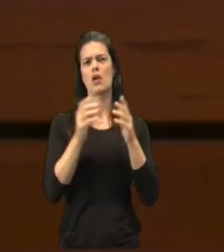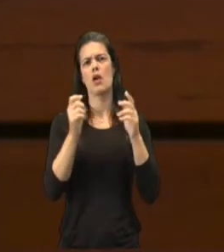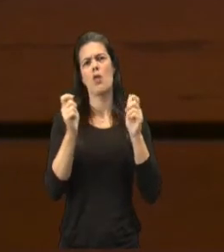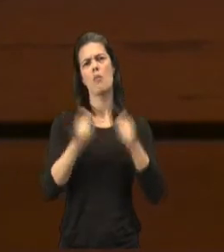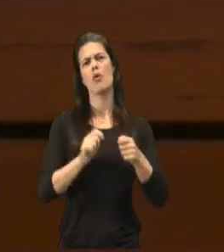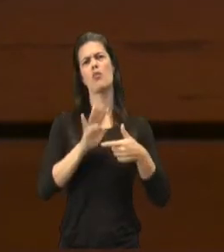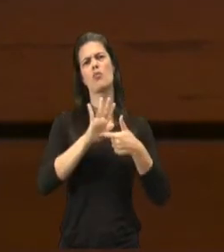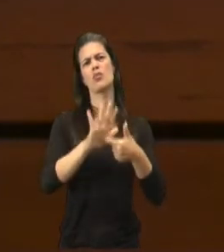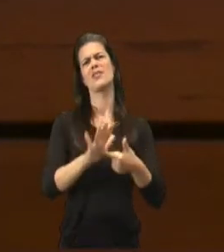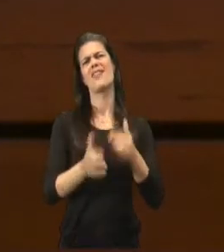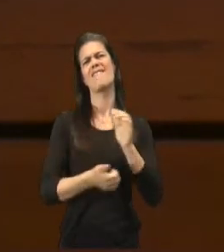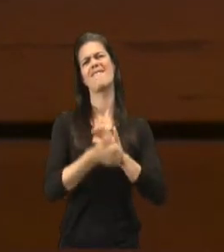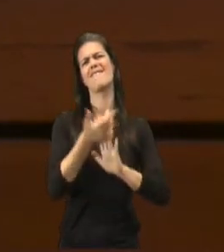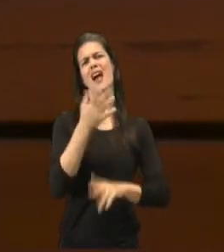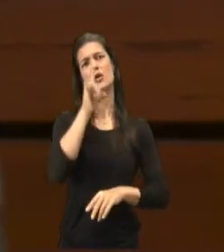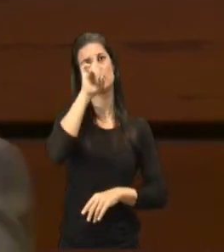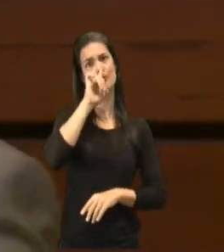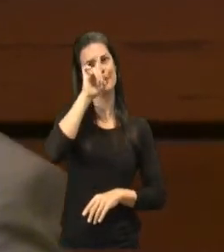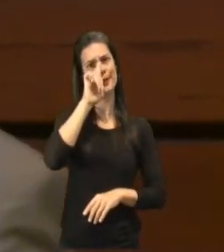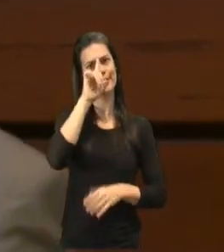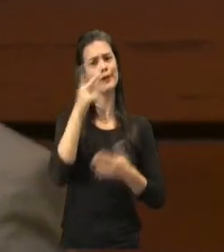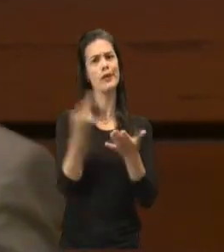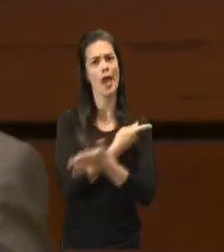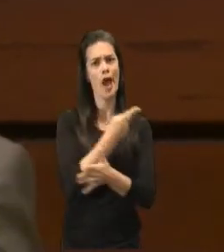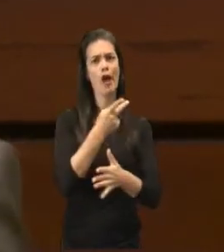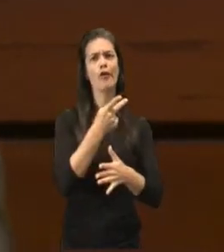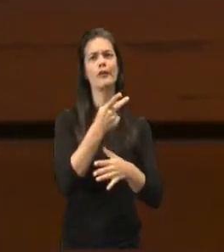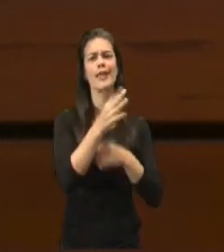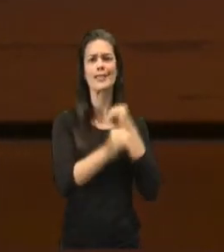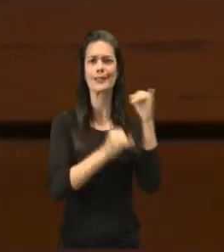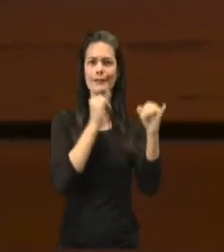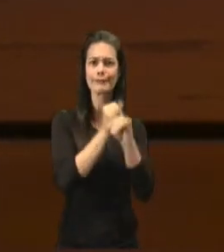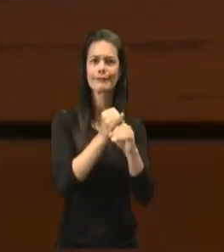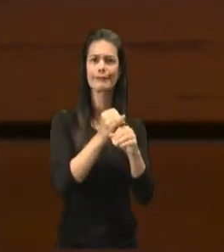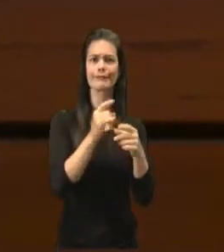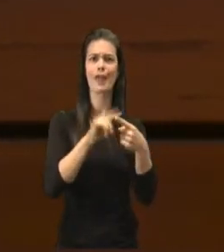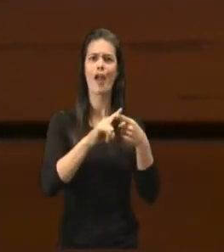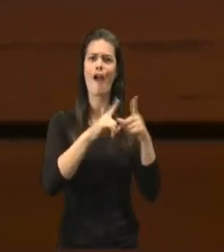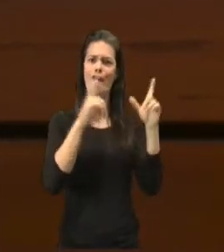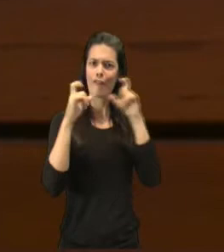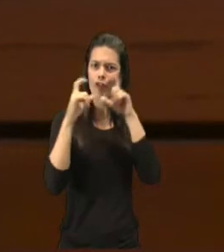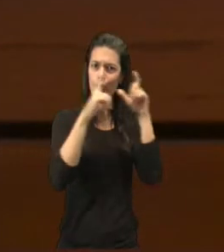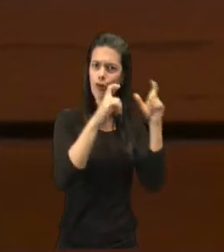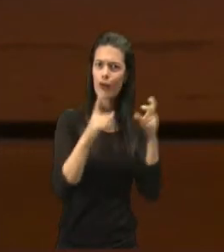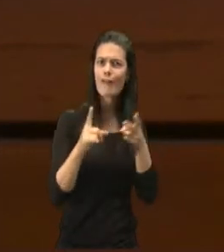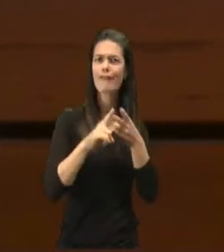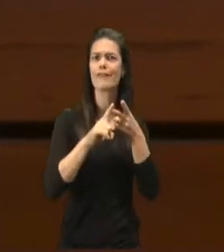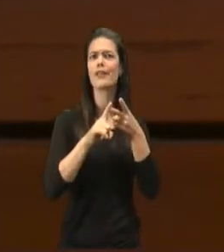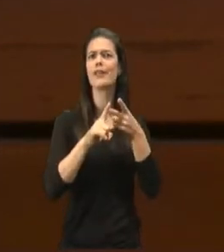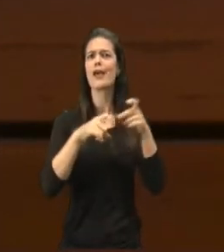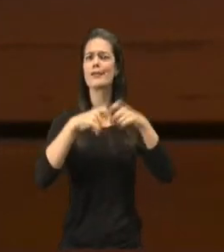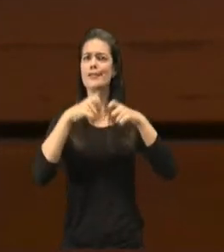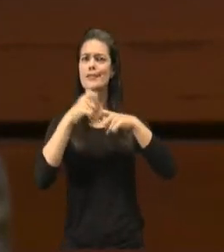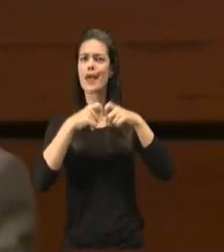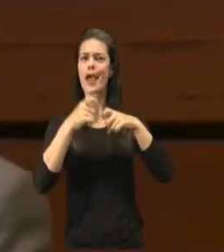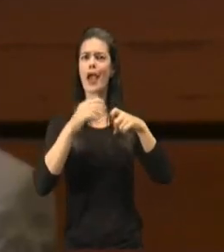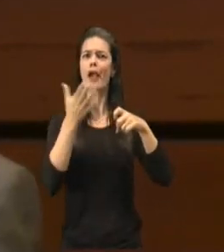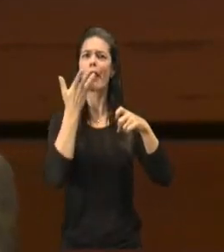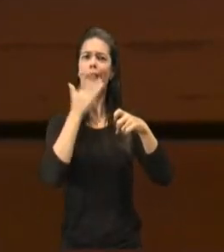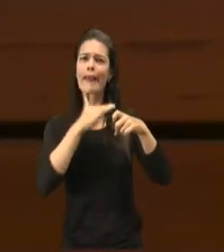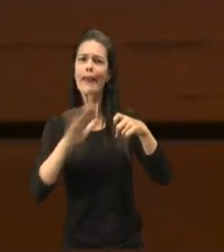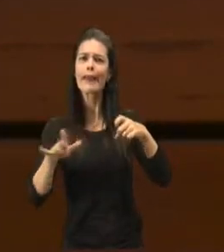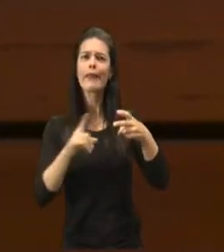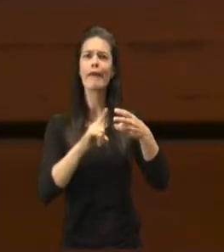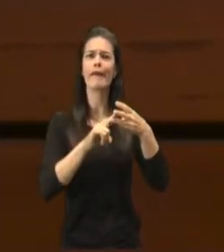mundo virtual, a exposição de fotografias, o abuso de menores, a pedofilia, a exploração, a publicação